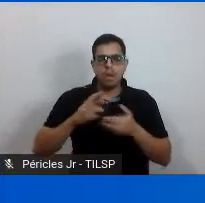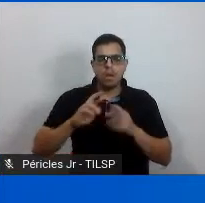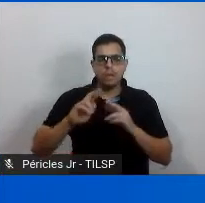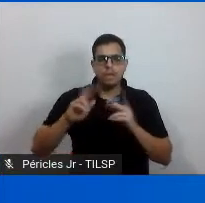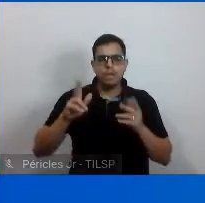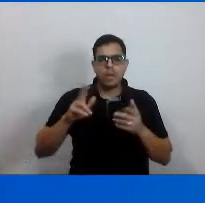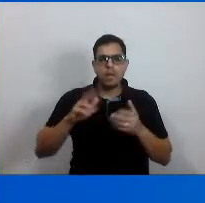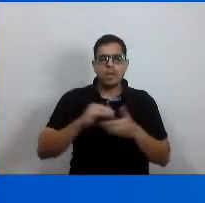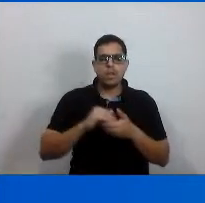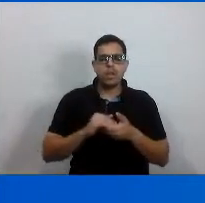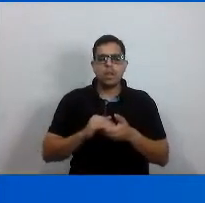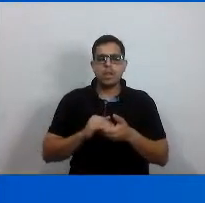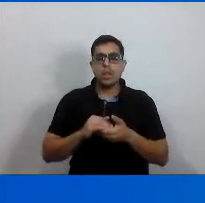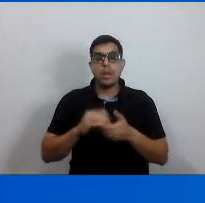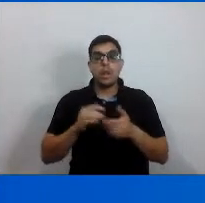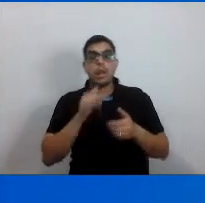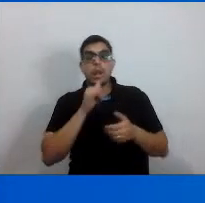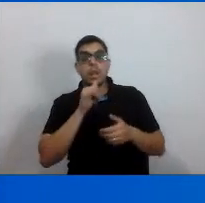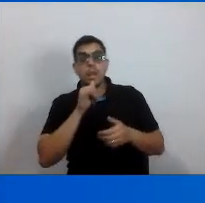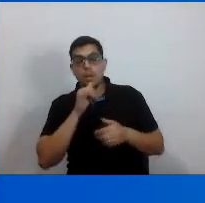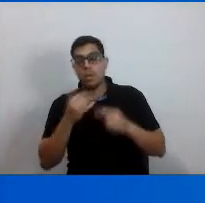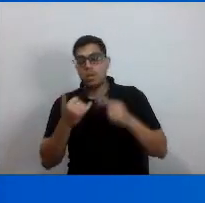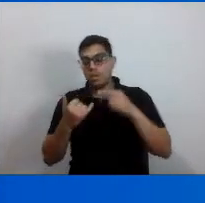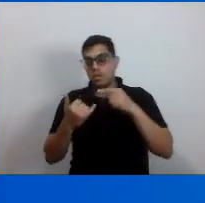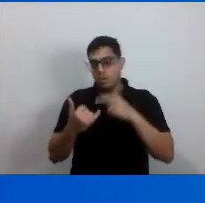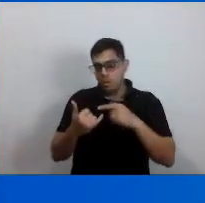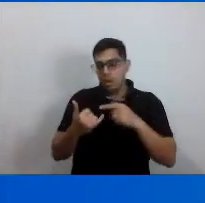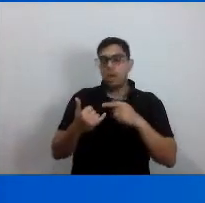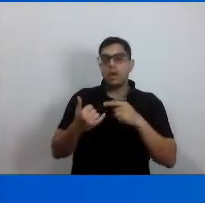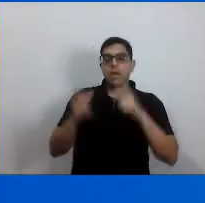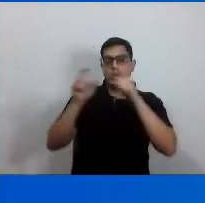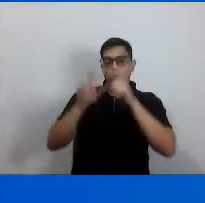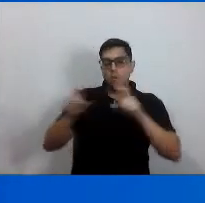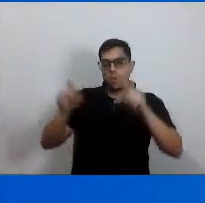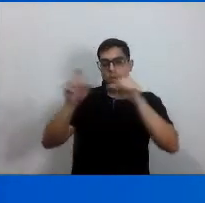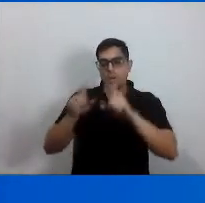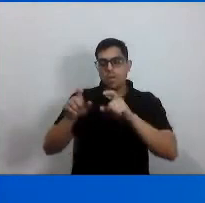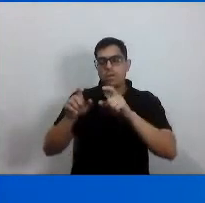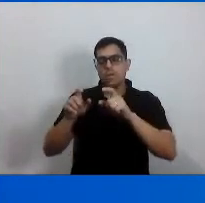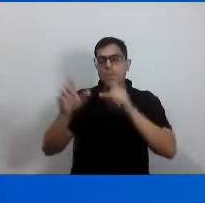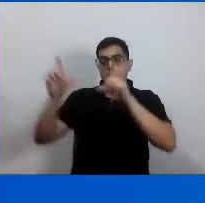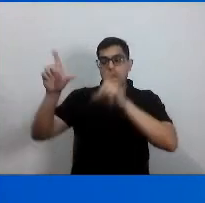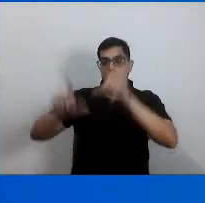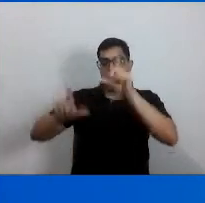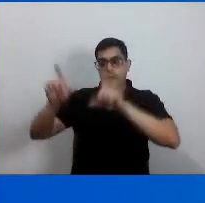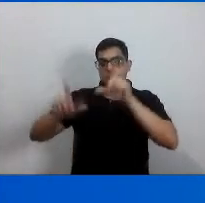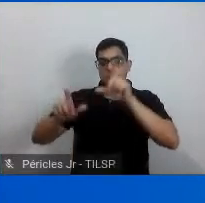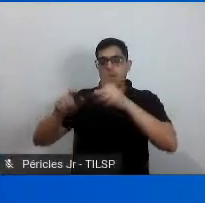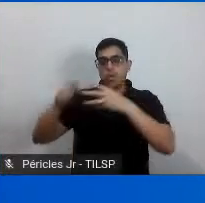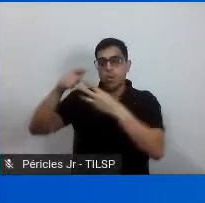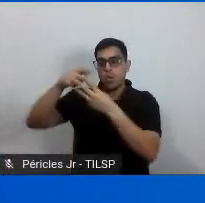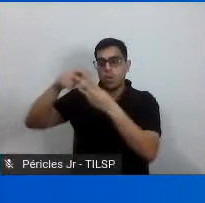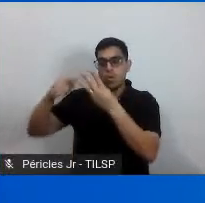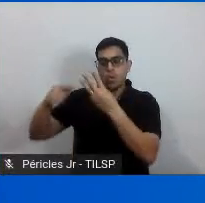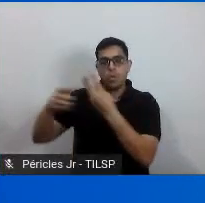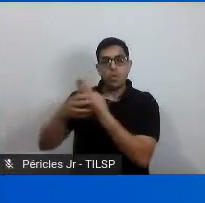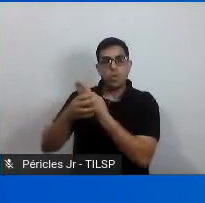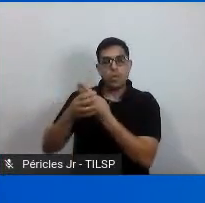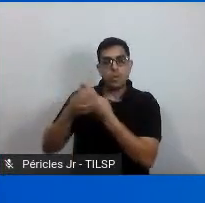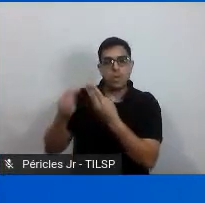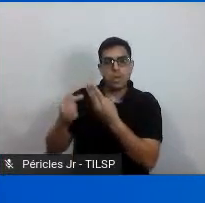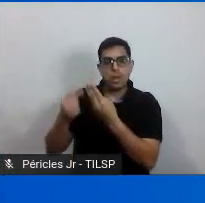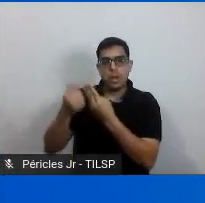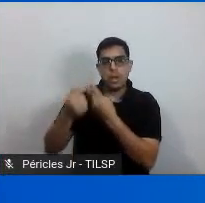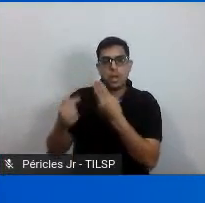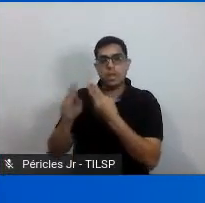e televisão pode acessar nos três aparatos né Portanto tem um consumo